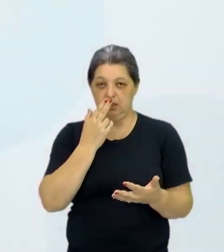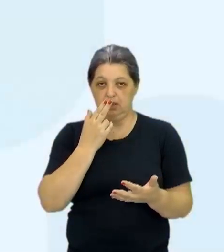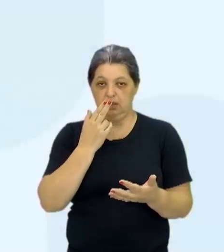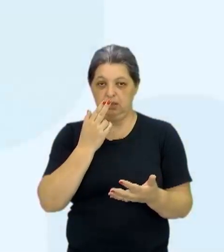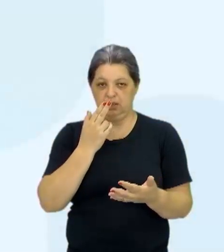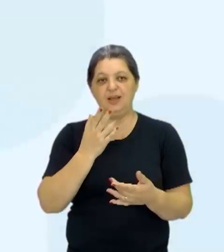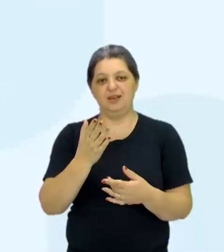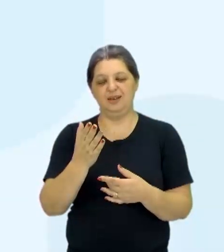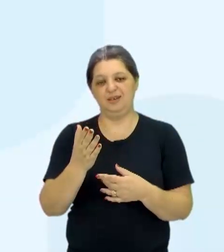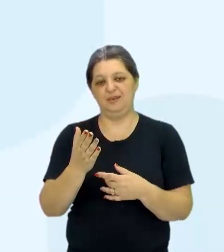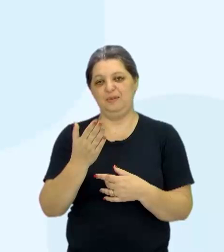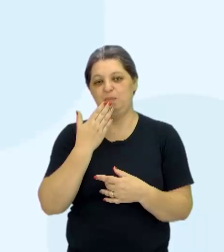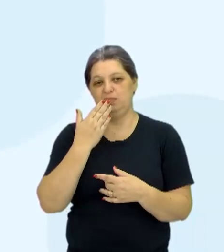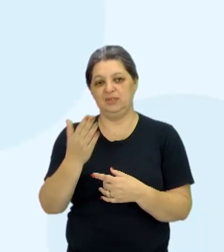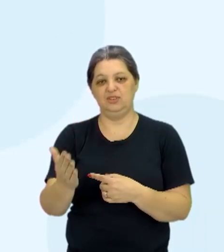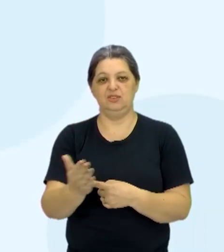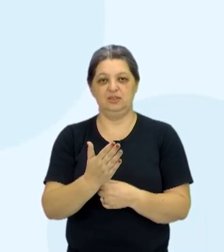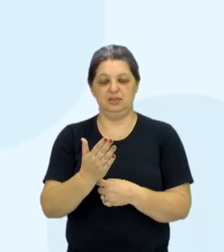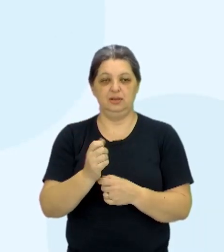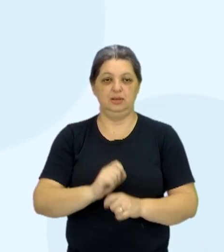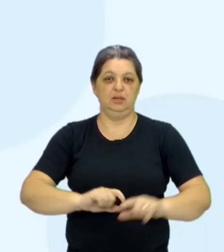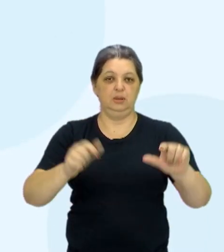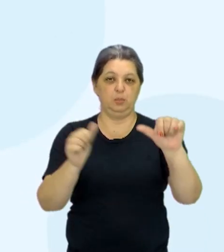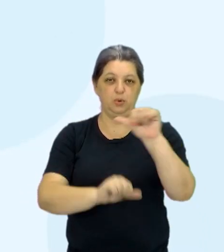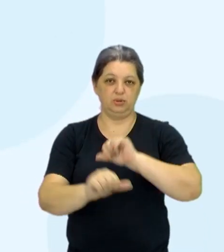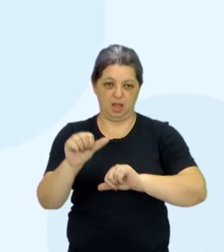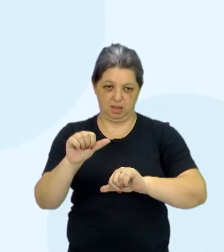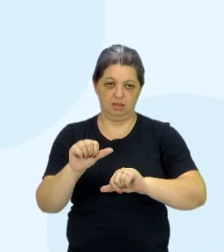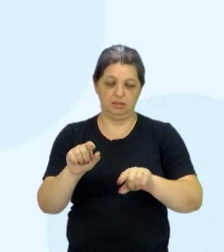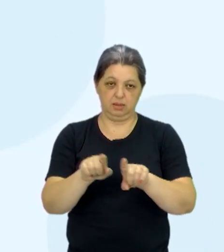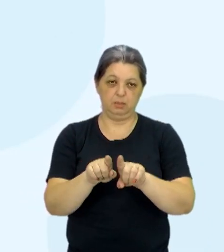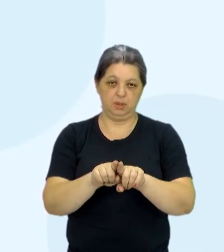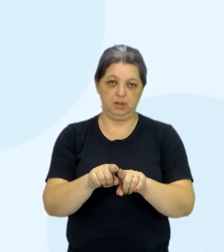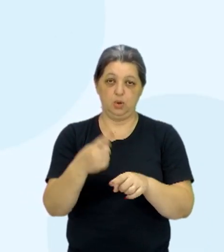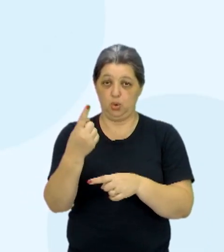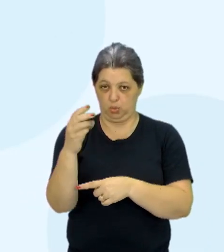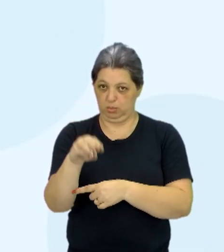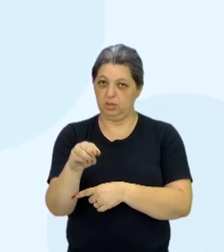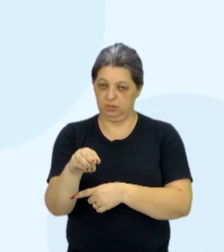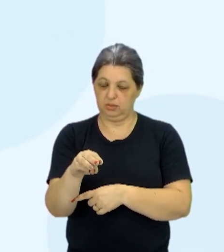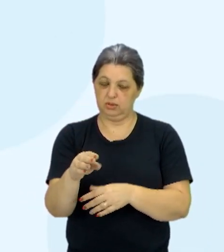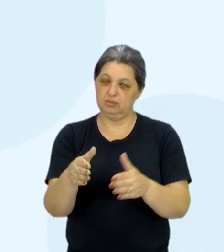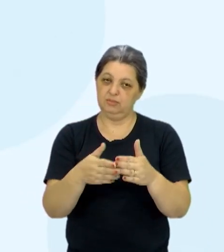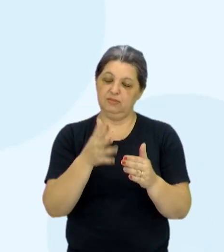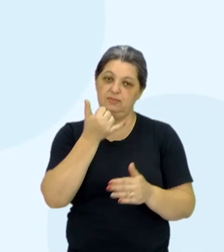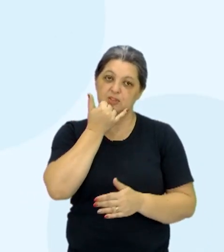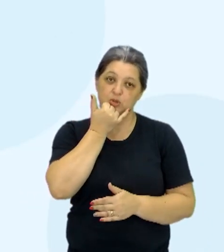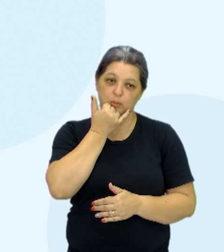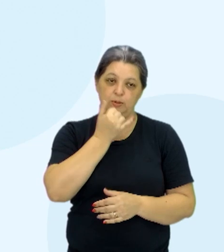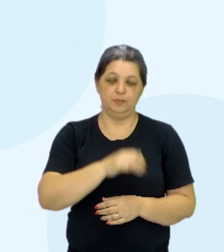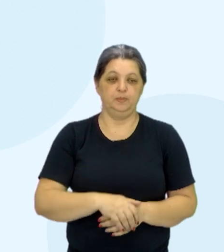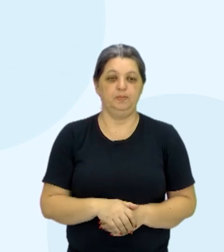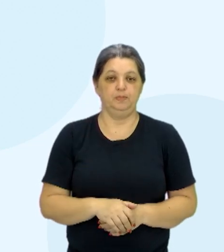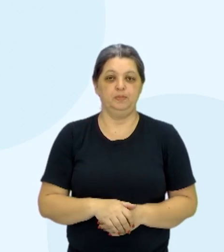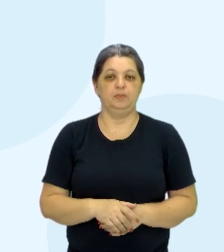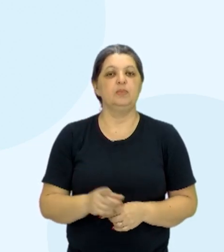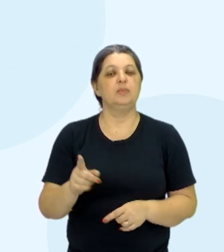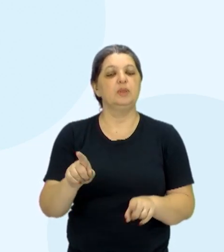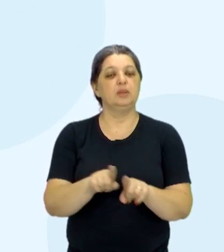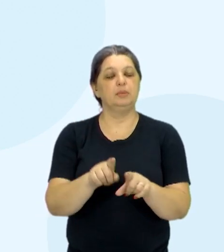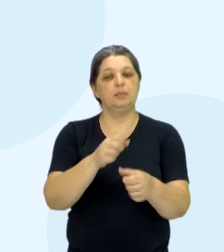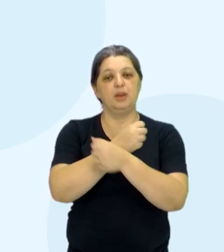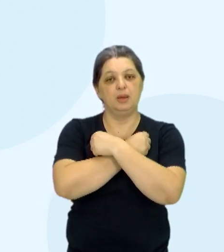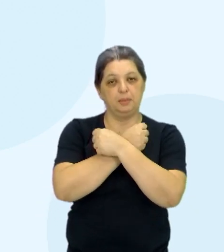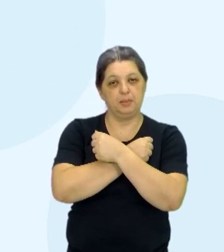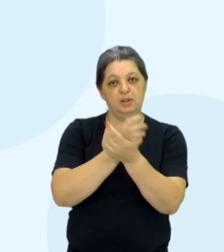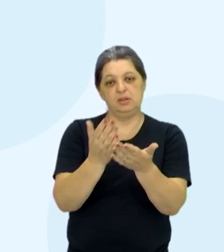pedi para minha produção mudar para mim o slide aqui. Um minutinho, pessoal, desculpa aí. Enquanto isso, eu vou mandar um abraço aqui para